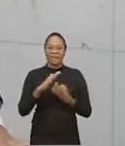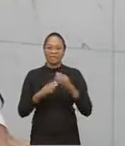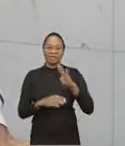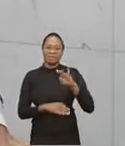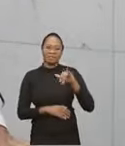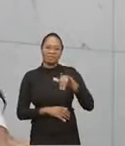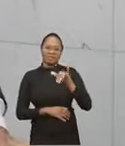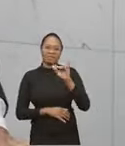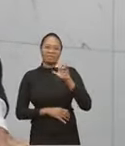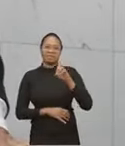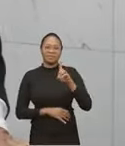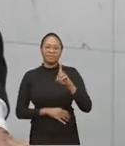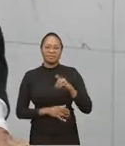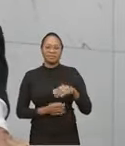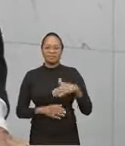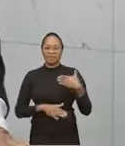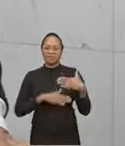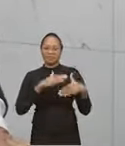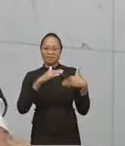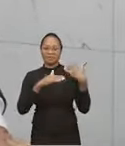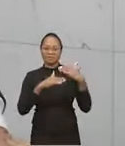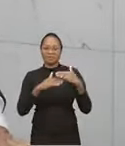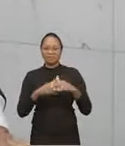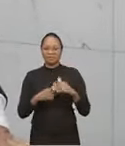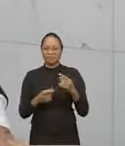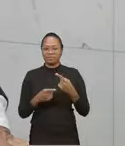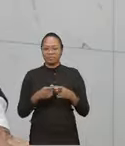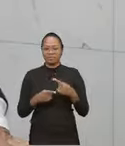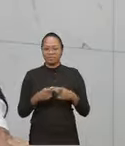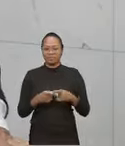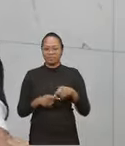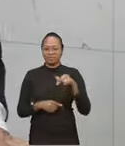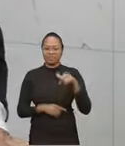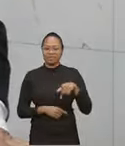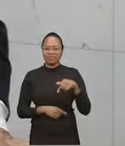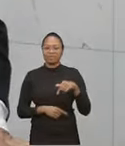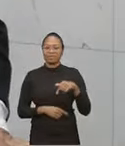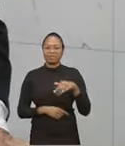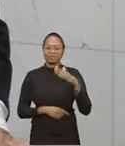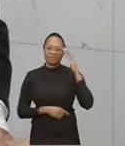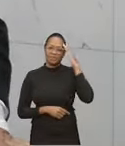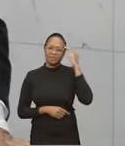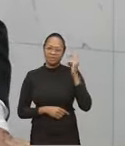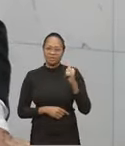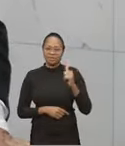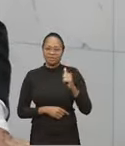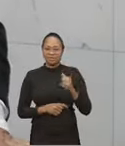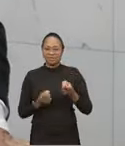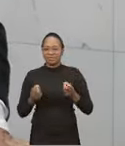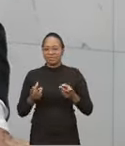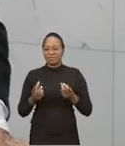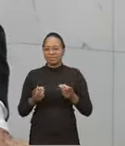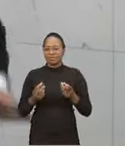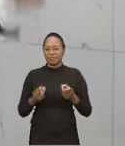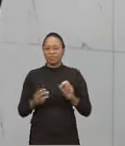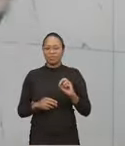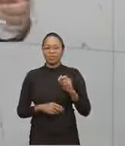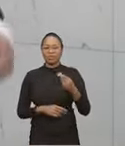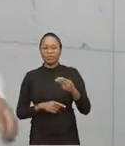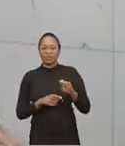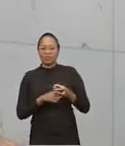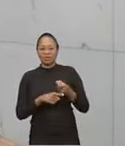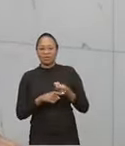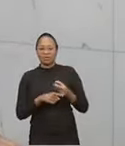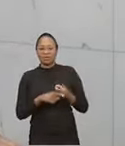desenvolver o comércio dessa cidade? Porque quem anda essa cidade sabe, tem mais placa de vende-se ou de alugas do